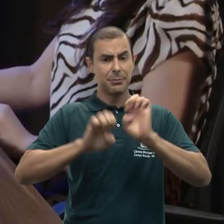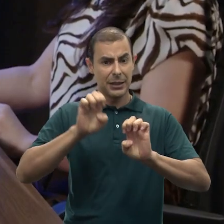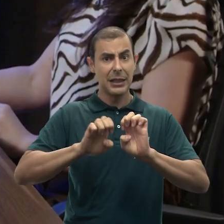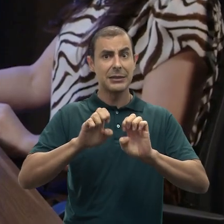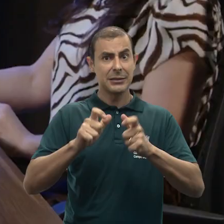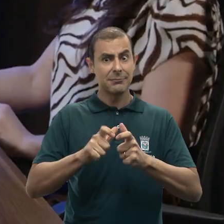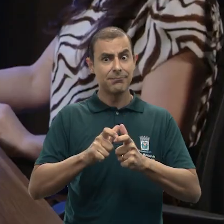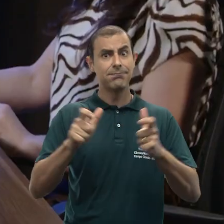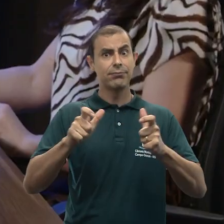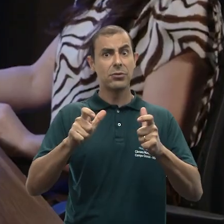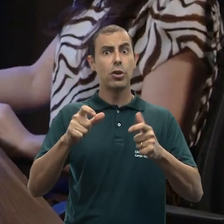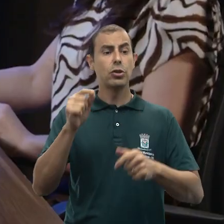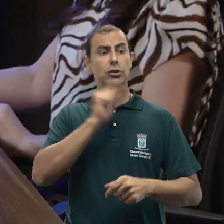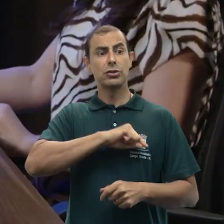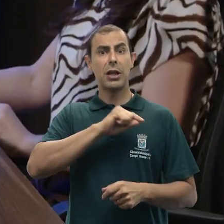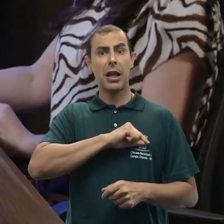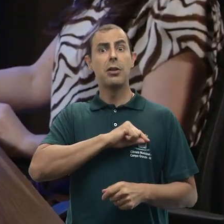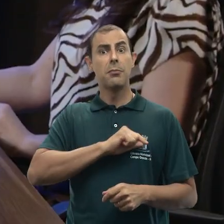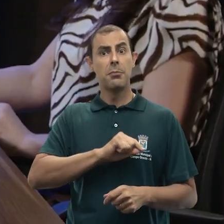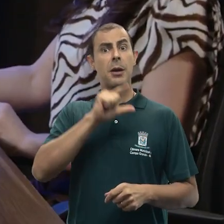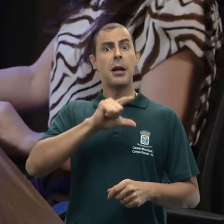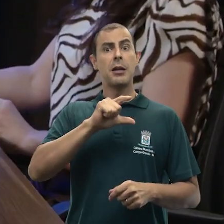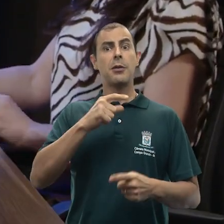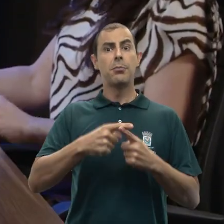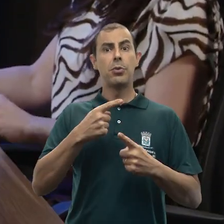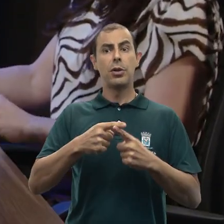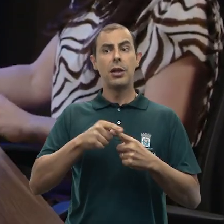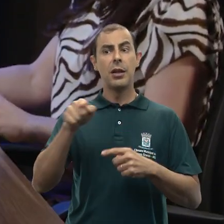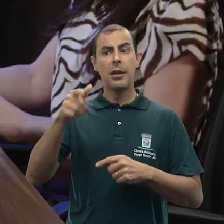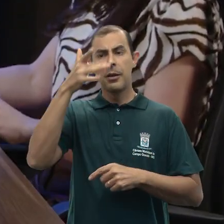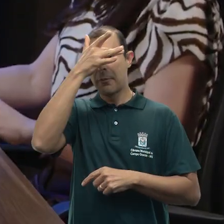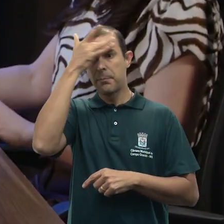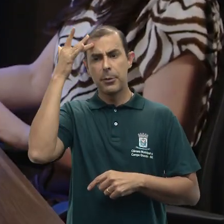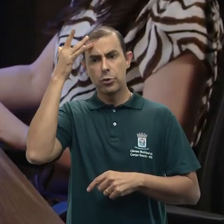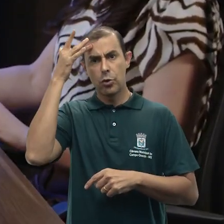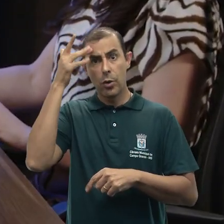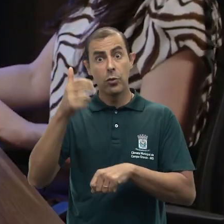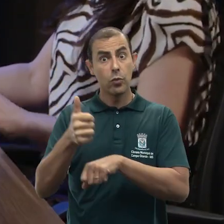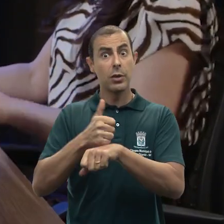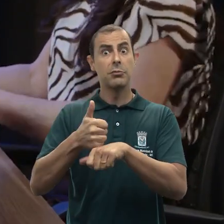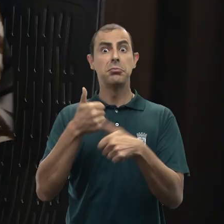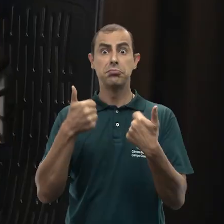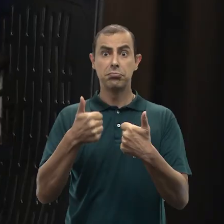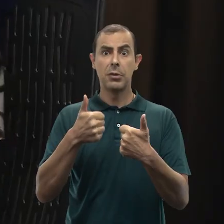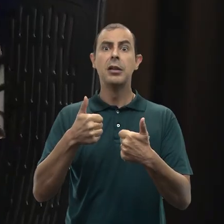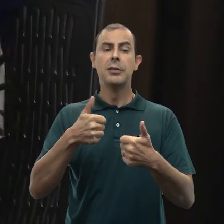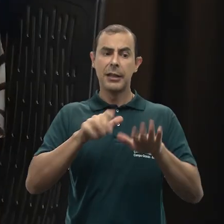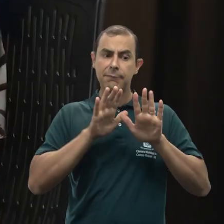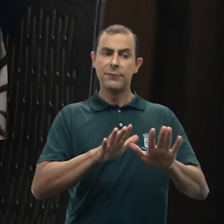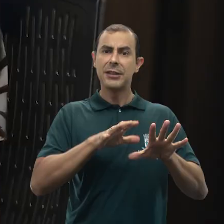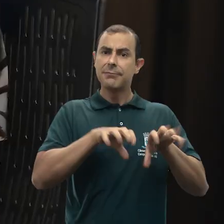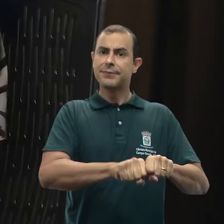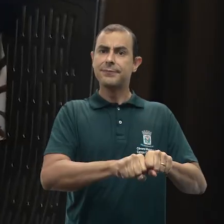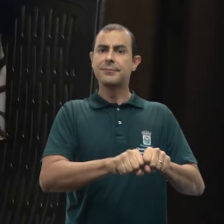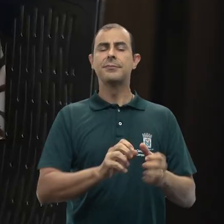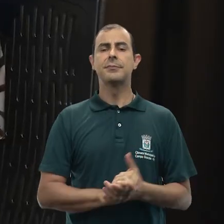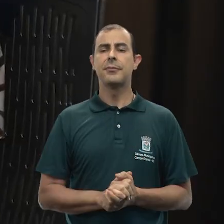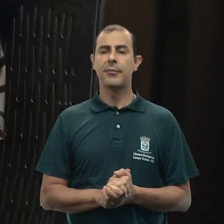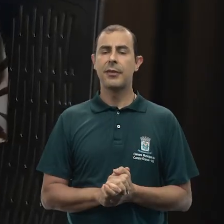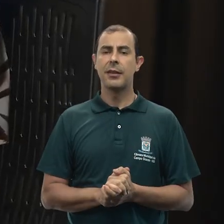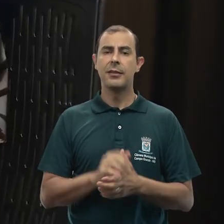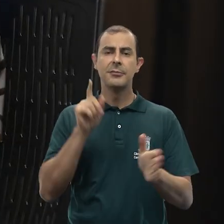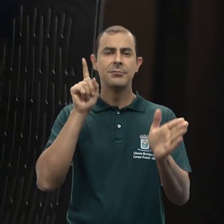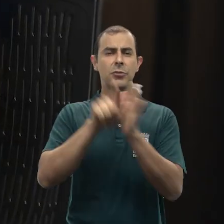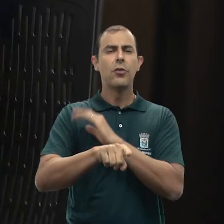melhor para que ele retenha essa pessoa mais qualificada ali com ele. Você é aquele vereador que está